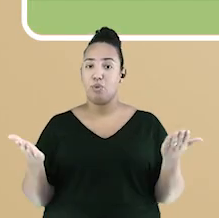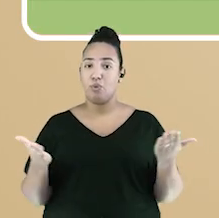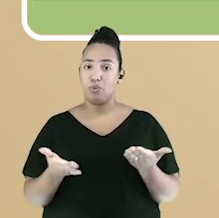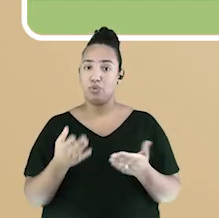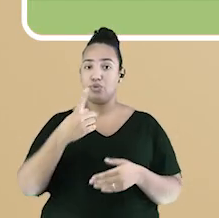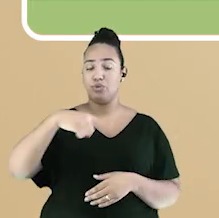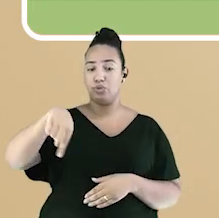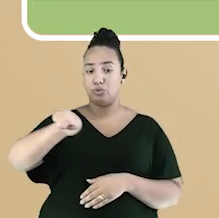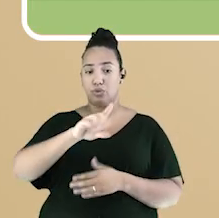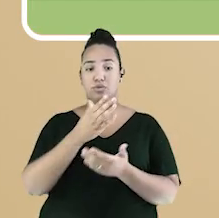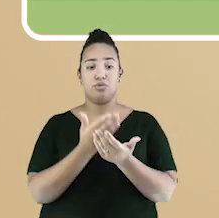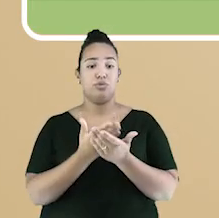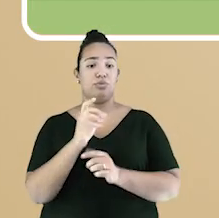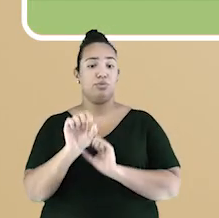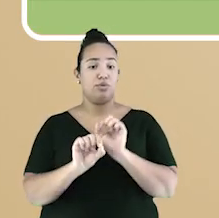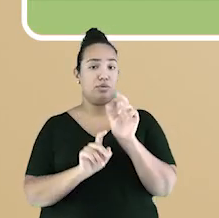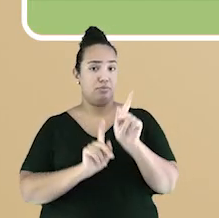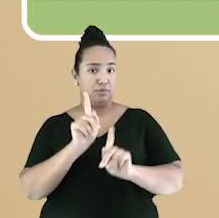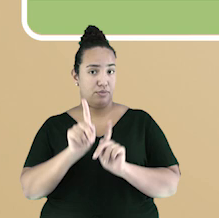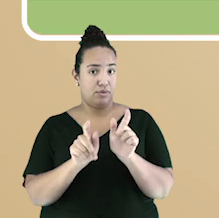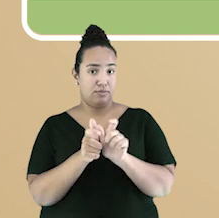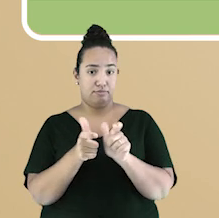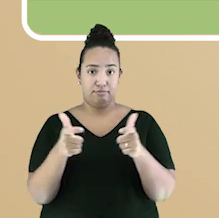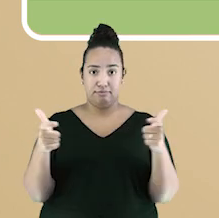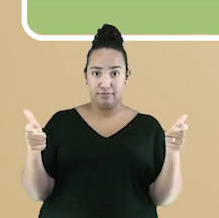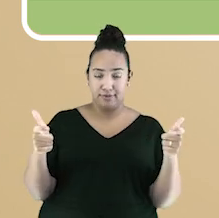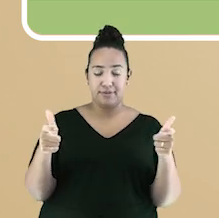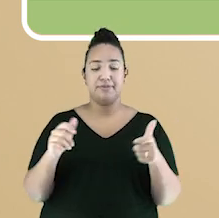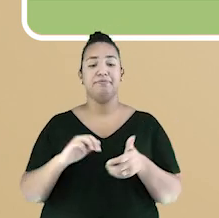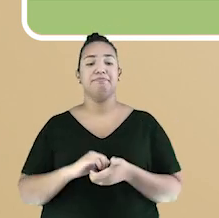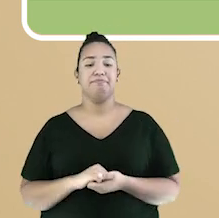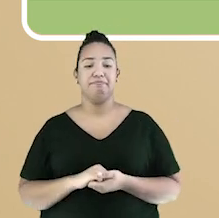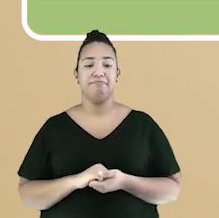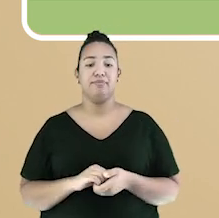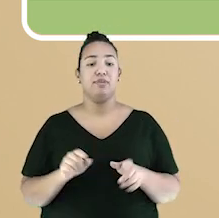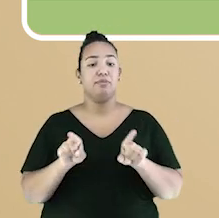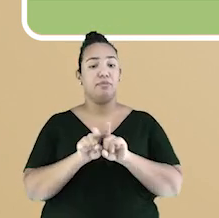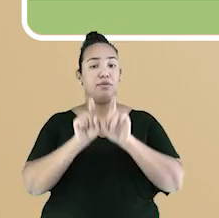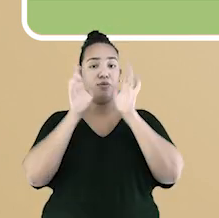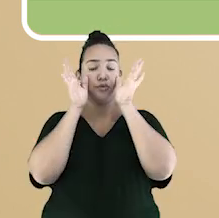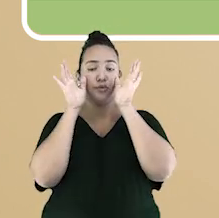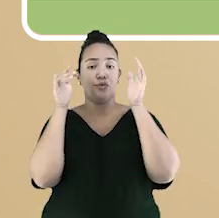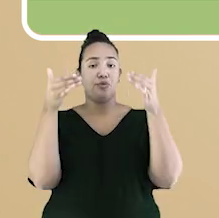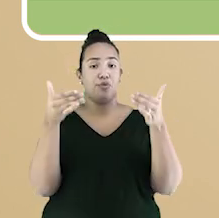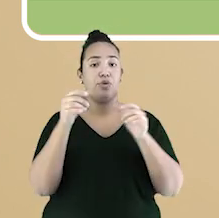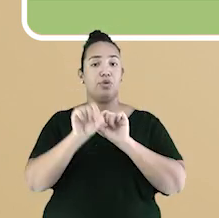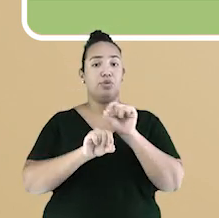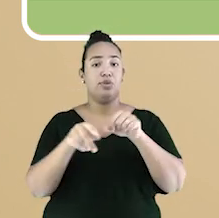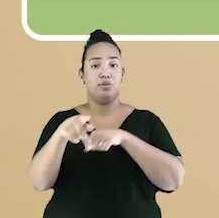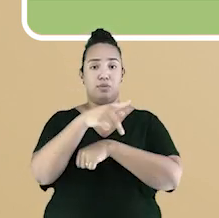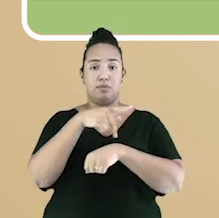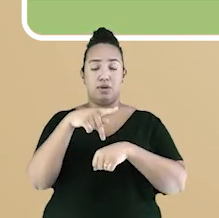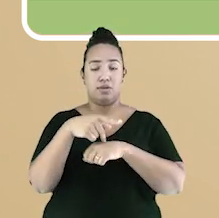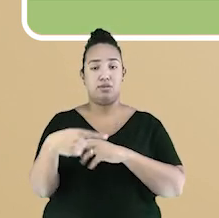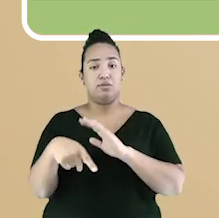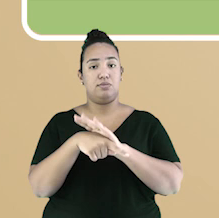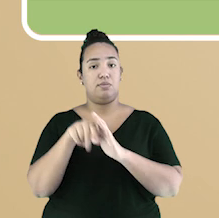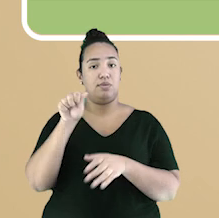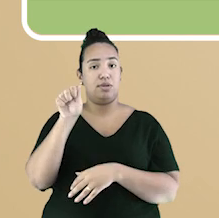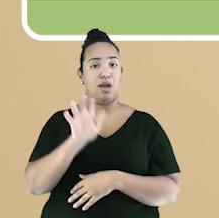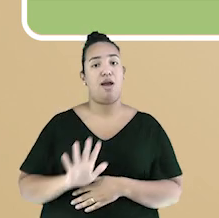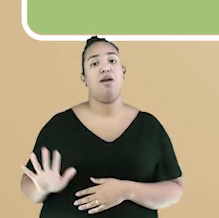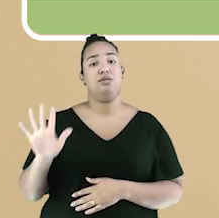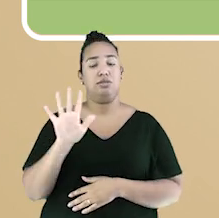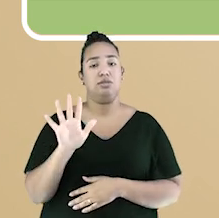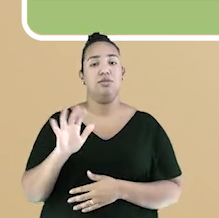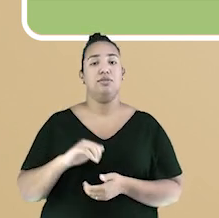hoje, podemos estudar conceitos de crescimento populacional e de demografia, com foco principalmente nos países do